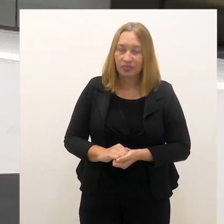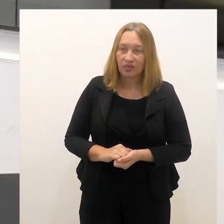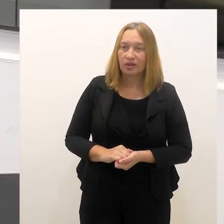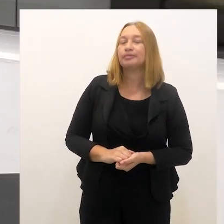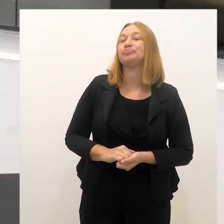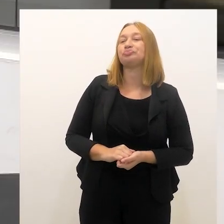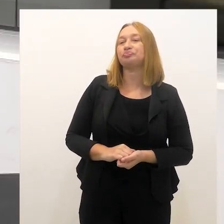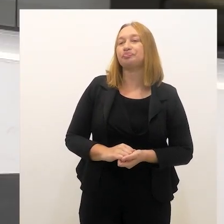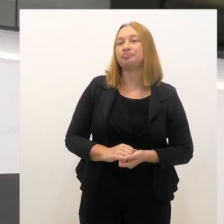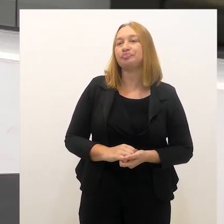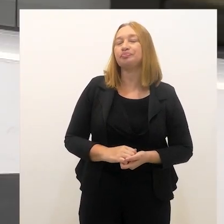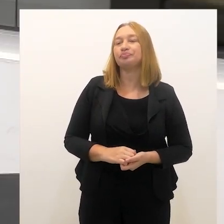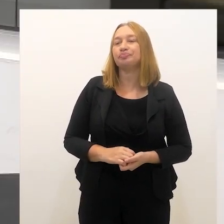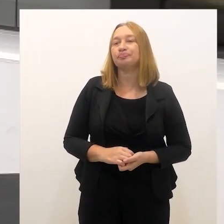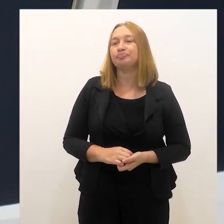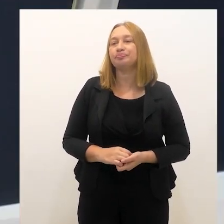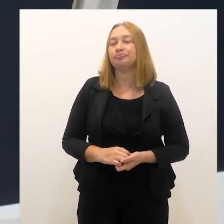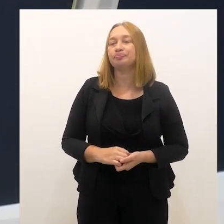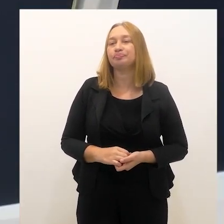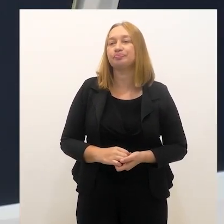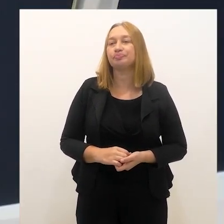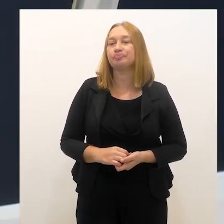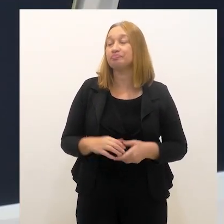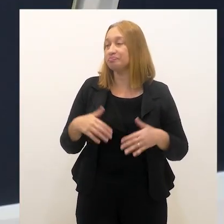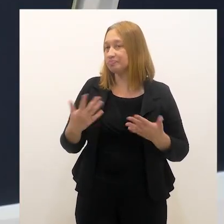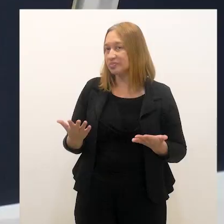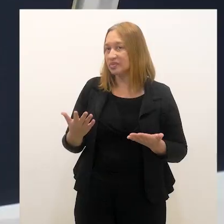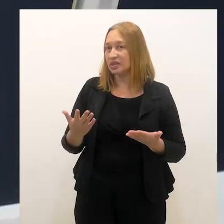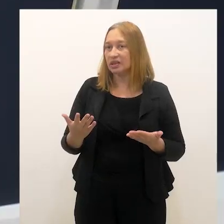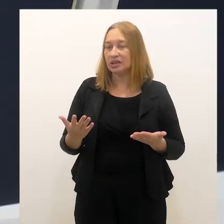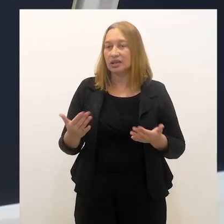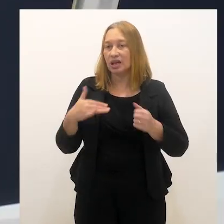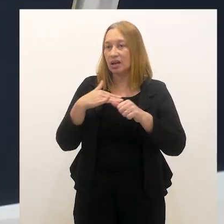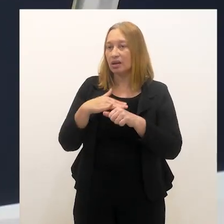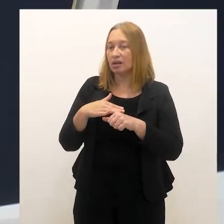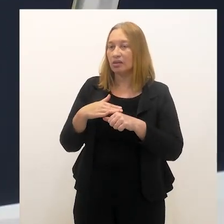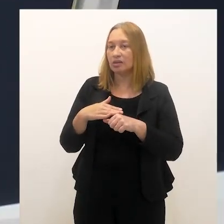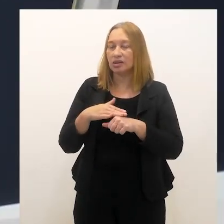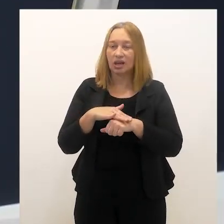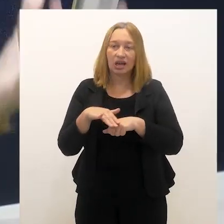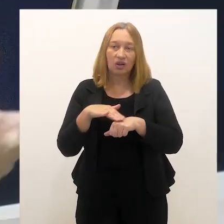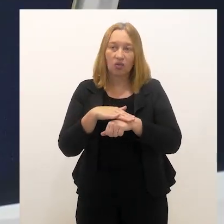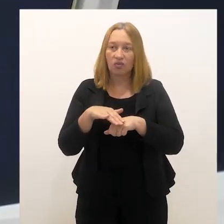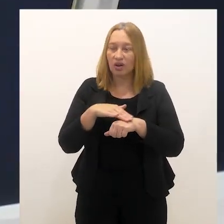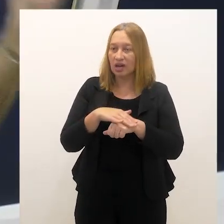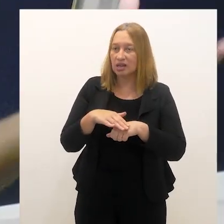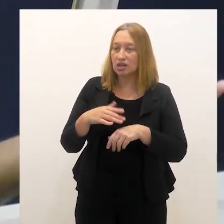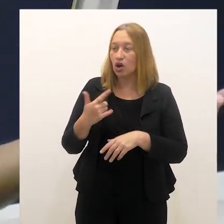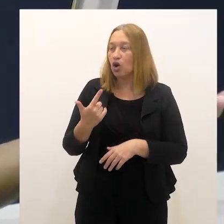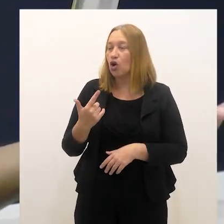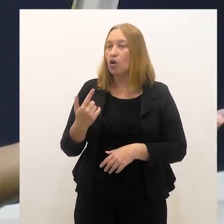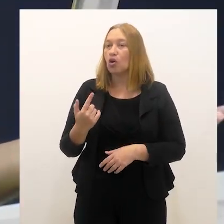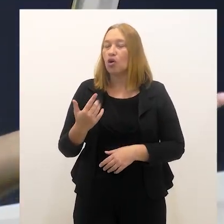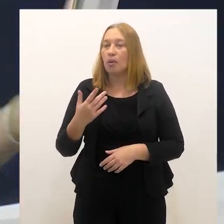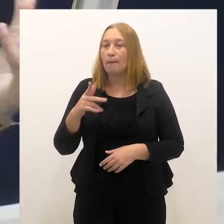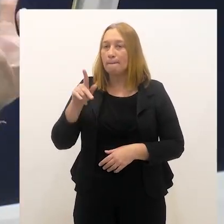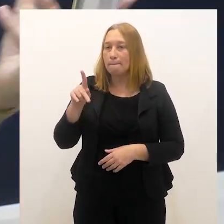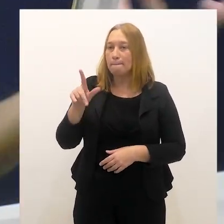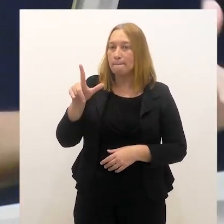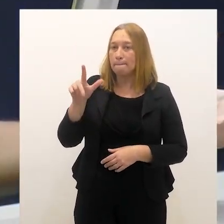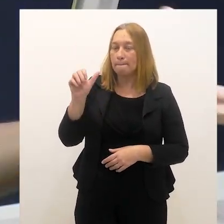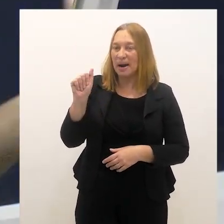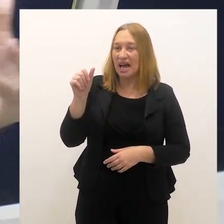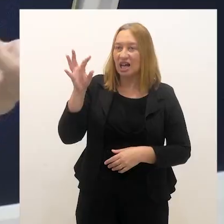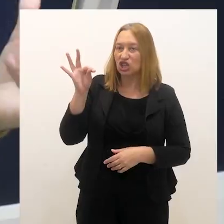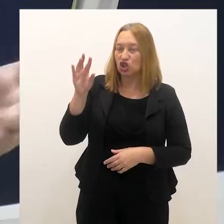Um sem saber quem o outro é. E aí, enfim, fica aquela coisa platônica de um gostar do outro, mas sem saber